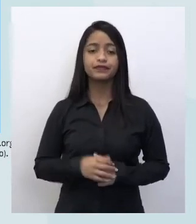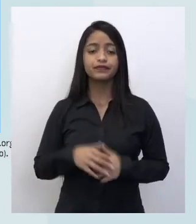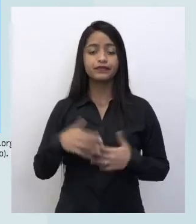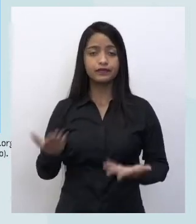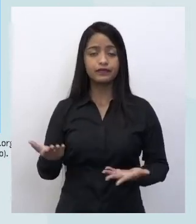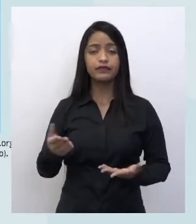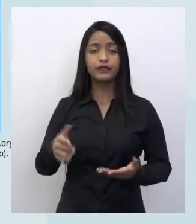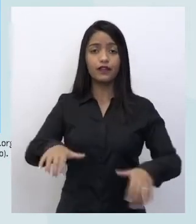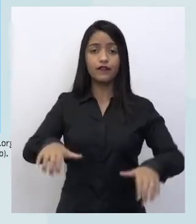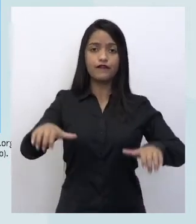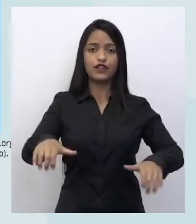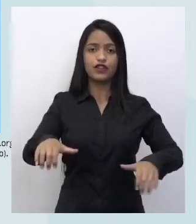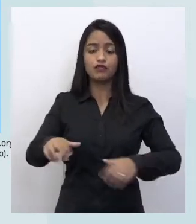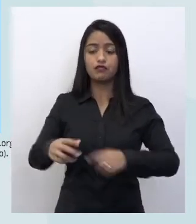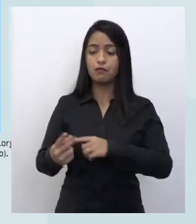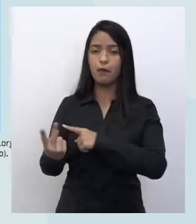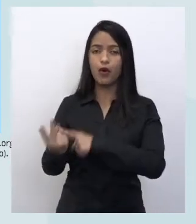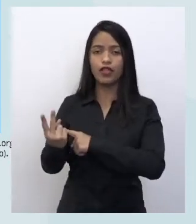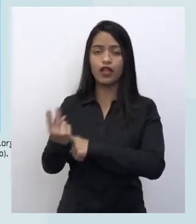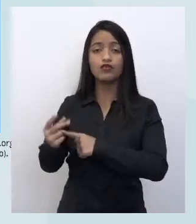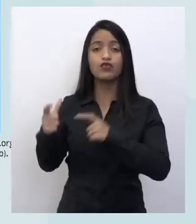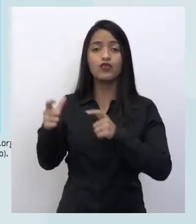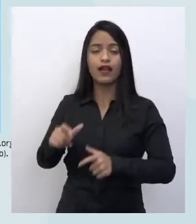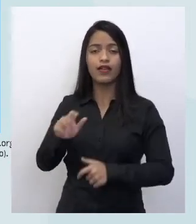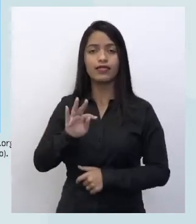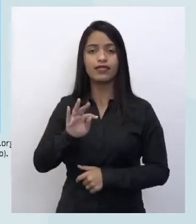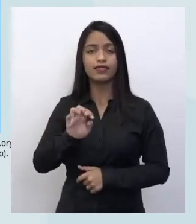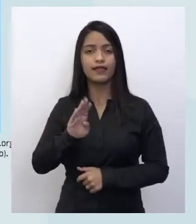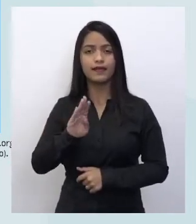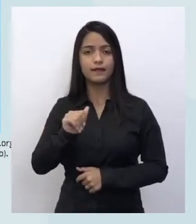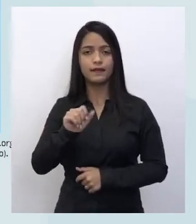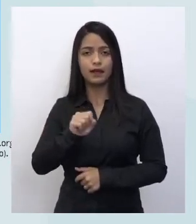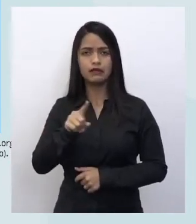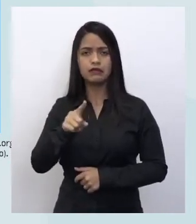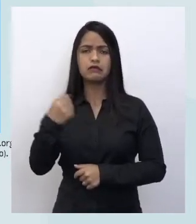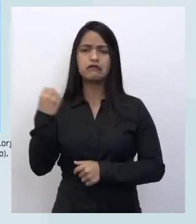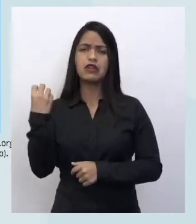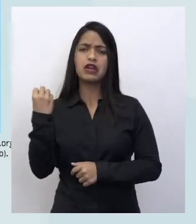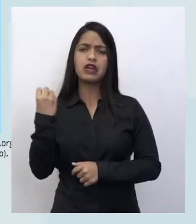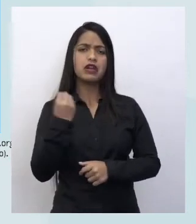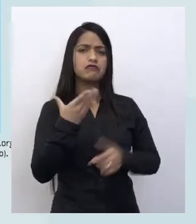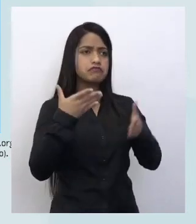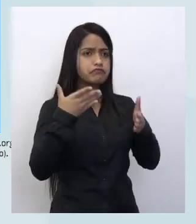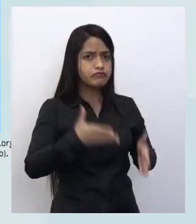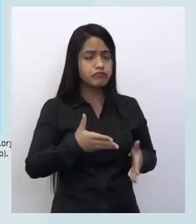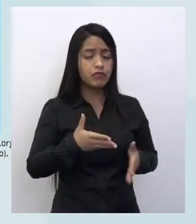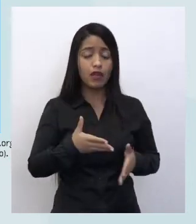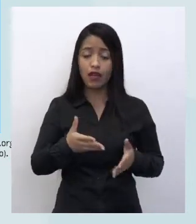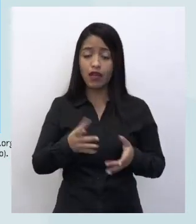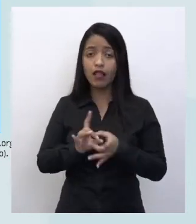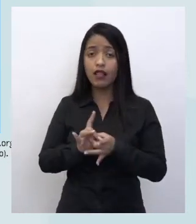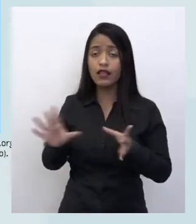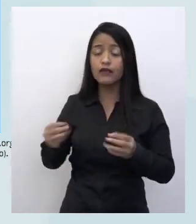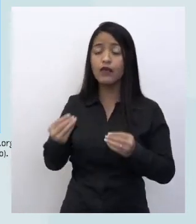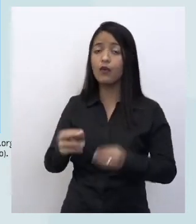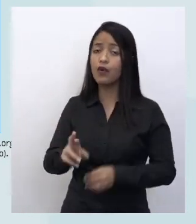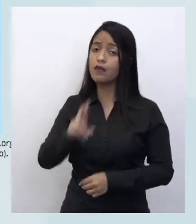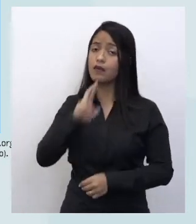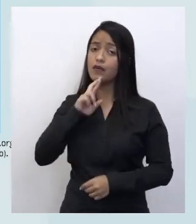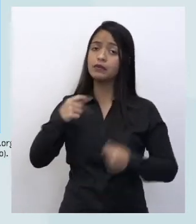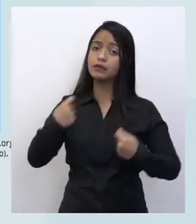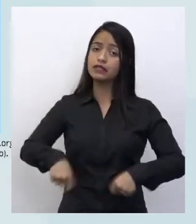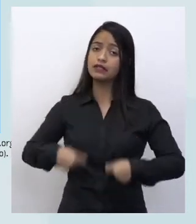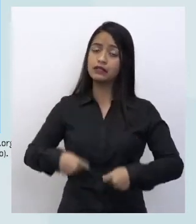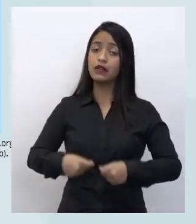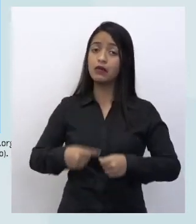e impunha aos visitantes a resolução de charadas para chegar ao oráculo de Delfos. Os peregrinos precisavam passar por Tebas